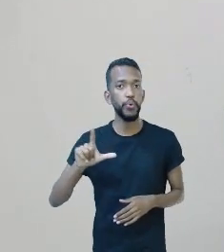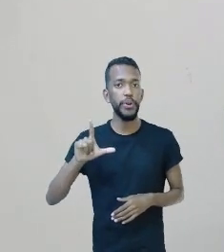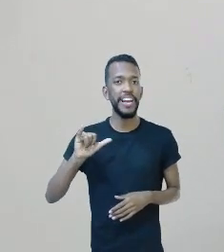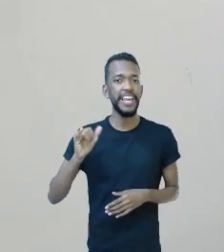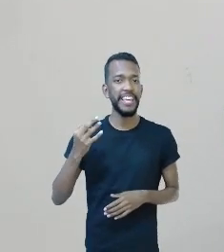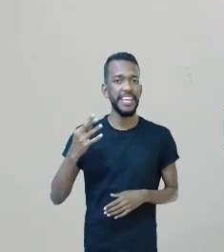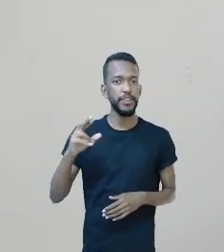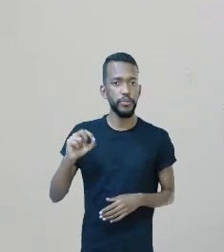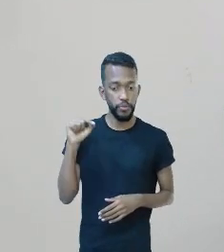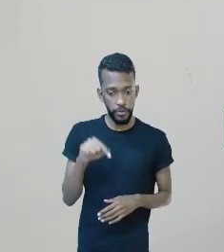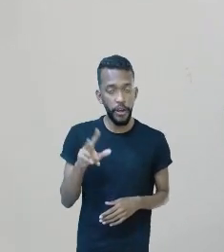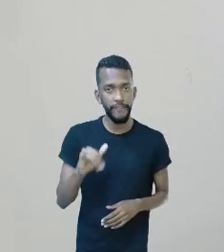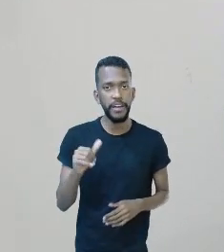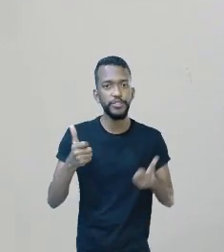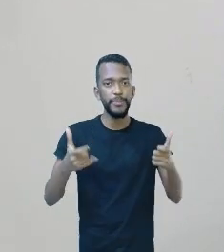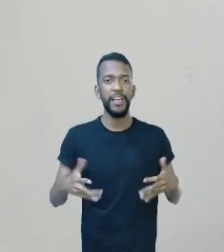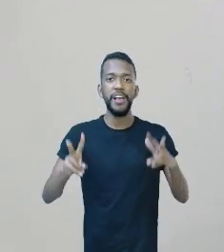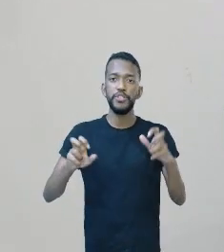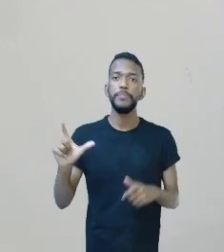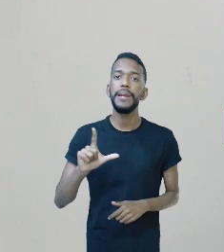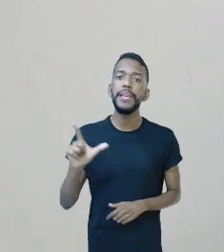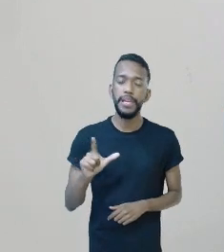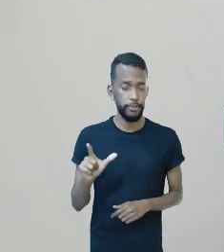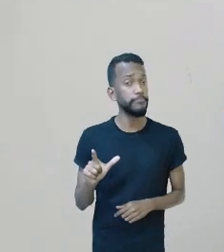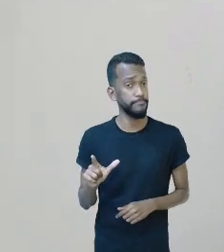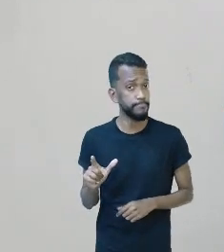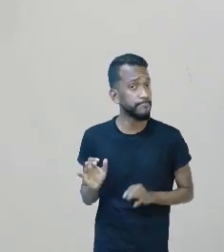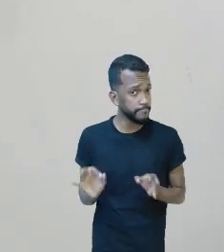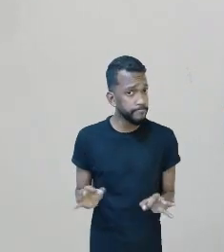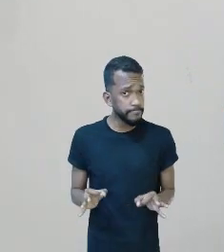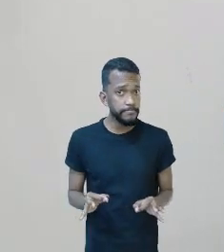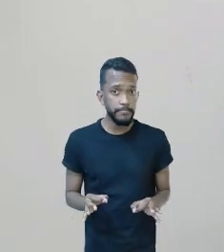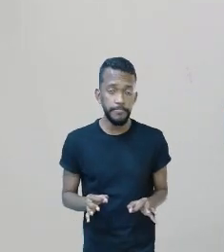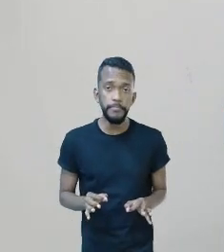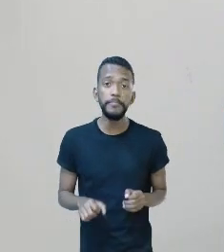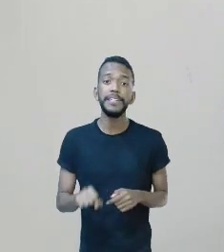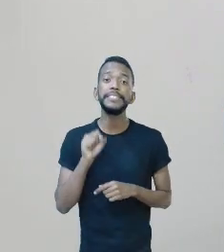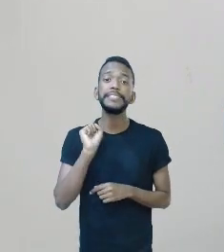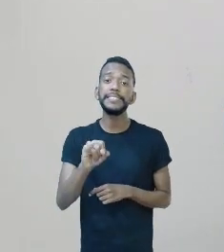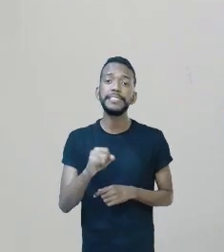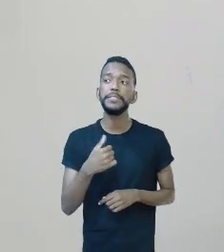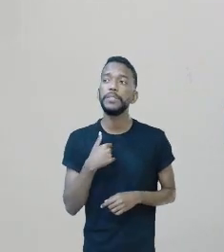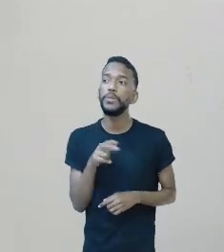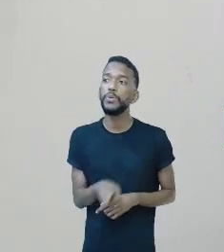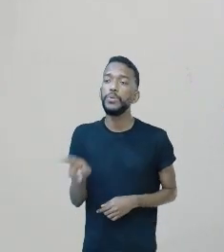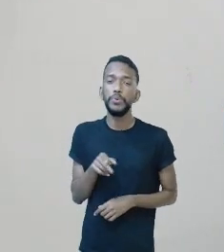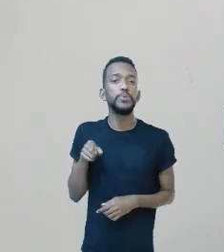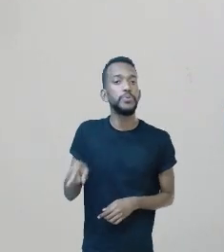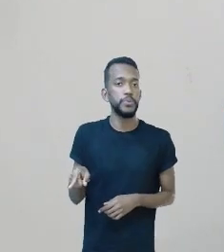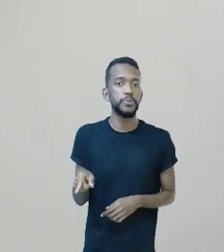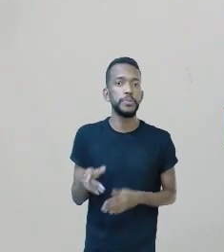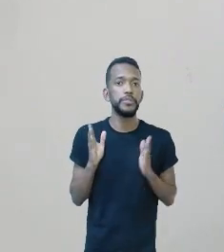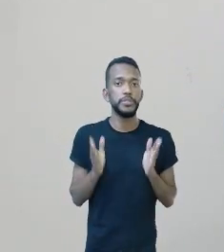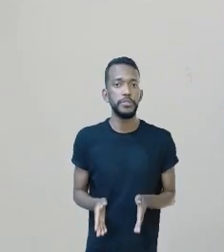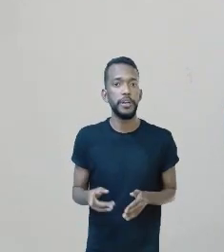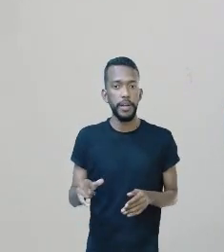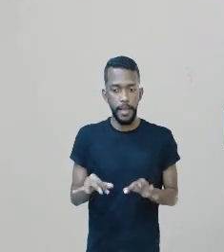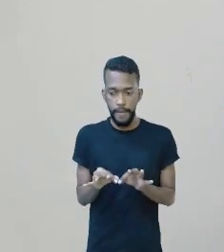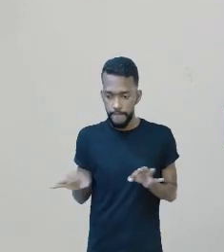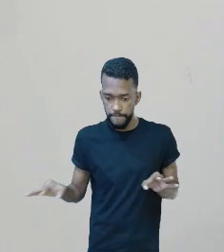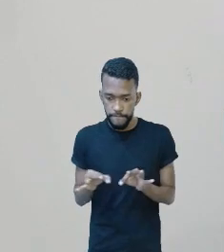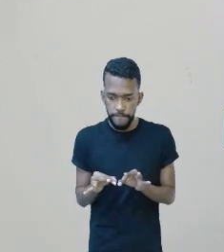gente vai falar de litro. Isso mesmo. Quando eu uso essa grandeza para medir